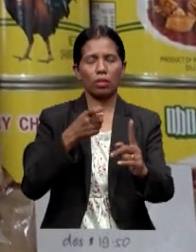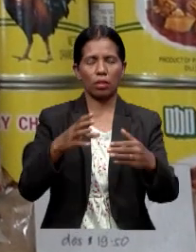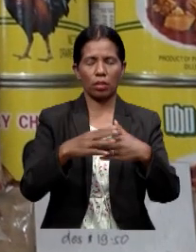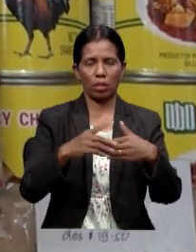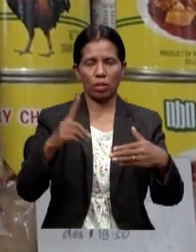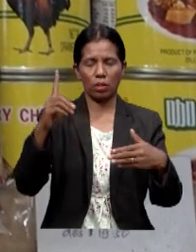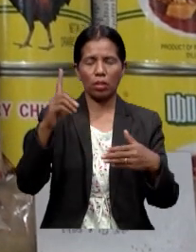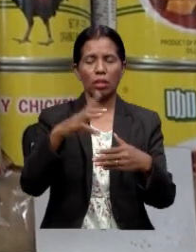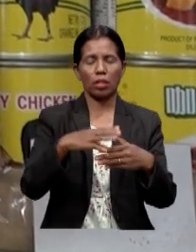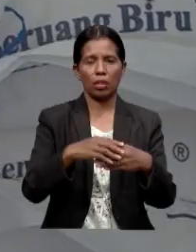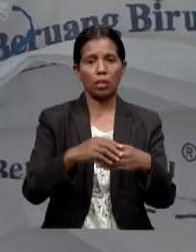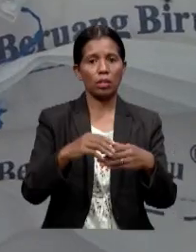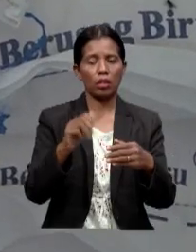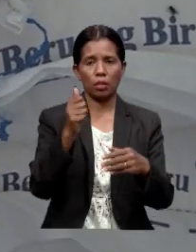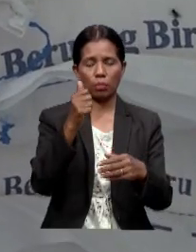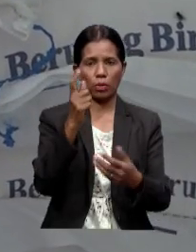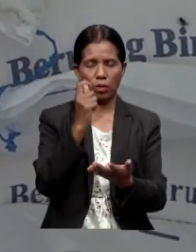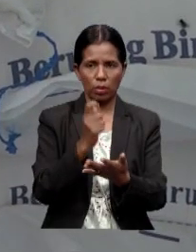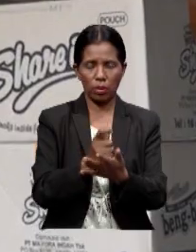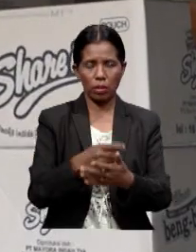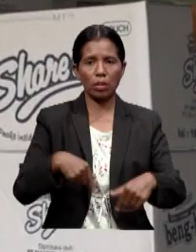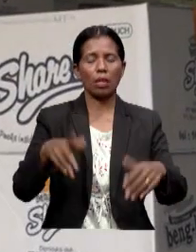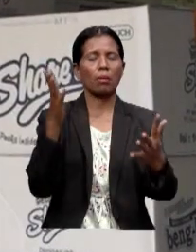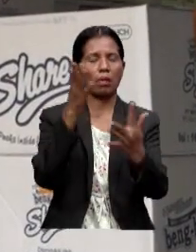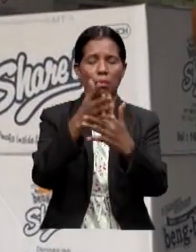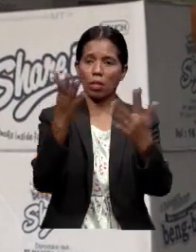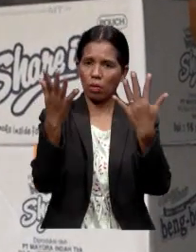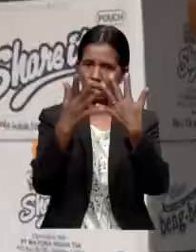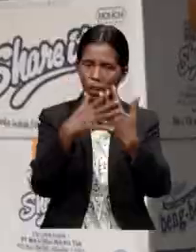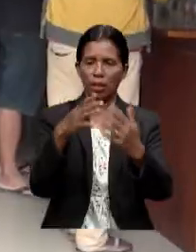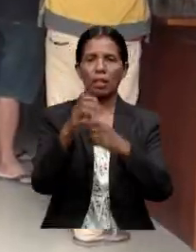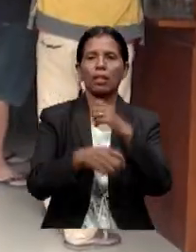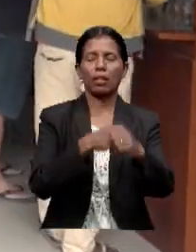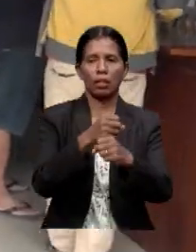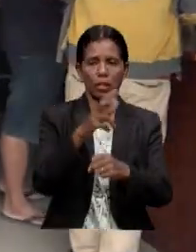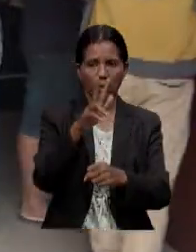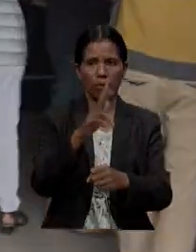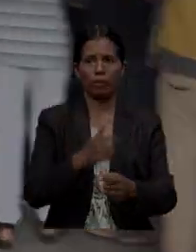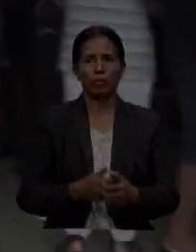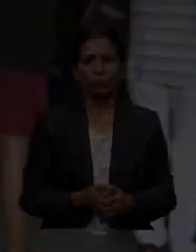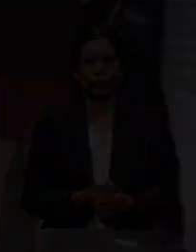to dólar rihun sanulu no prisão Tinantolu. Gasparinha de Souza, Domingos Bere, Ziemen.